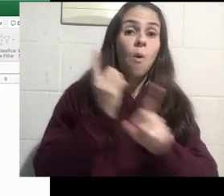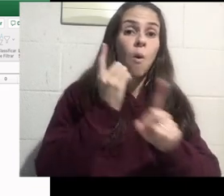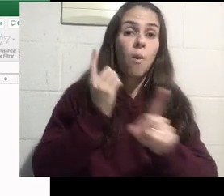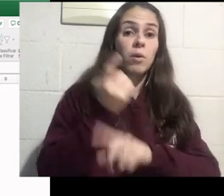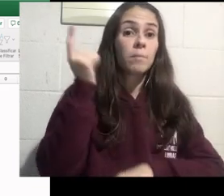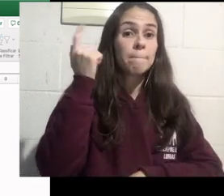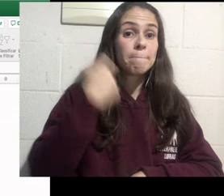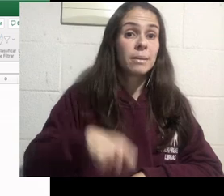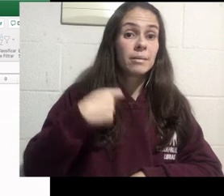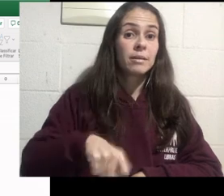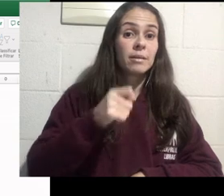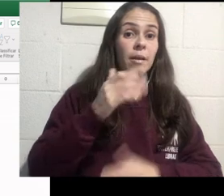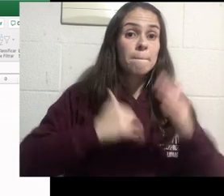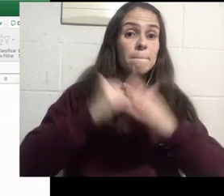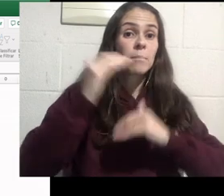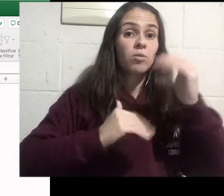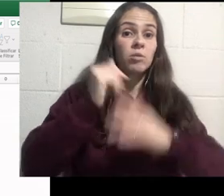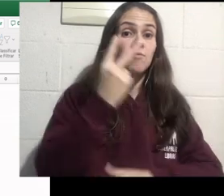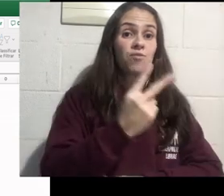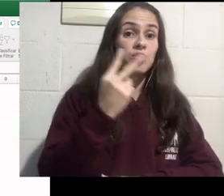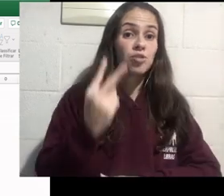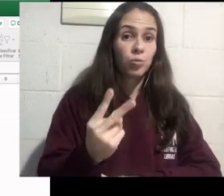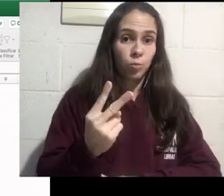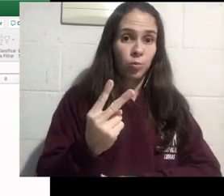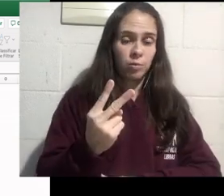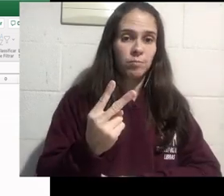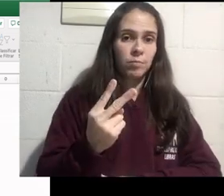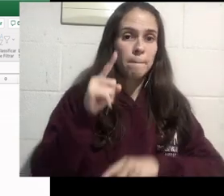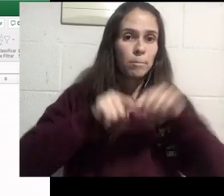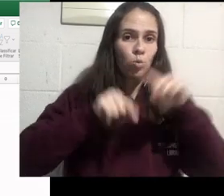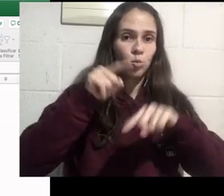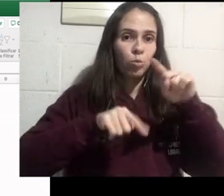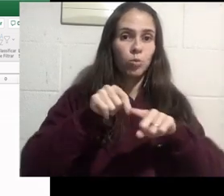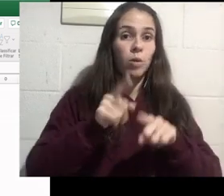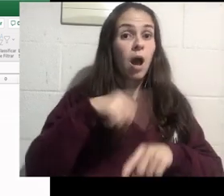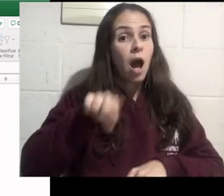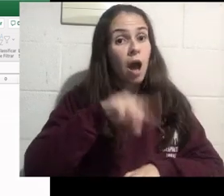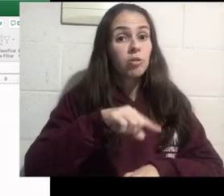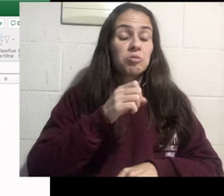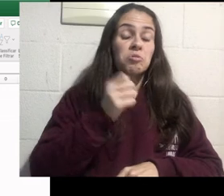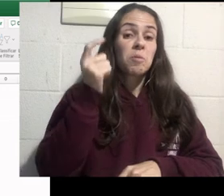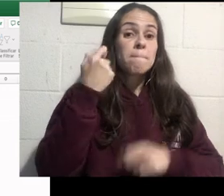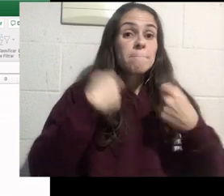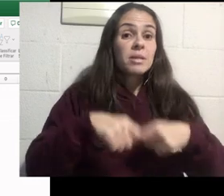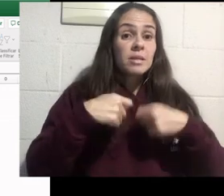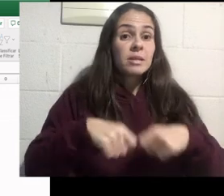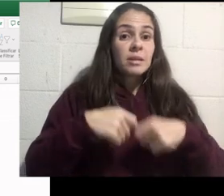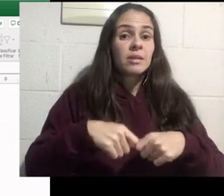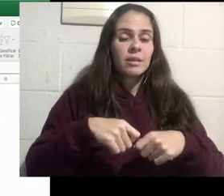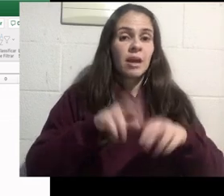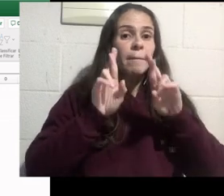produzir 22 unidades para pagar as contas. Esse é o ponto de equilíbrio. Então, como a expectativa é de produzir 80, a gente já vê que a mini empresa